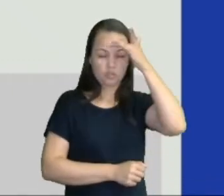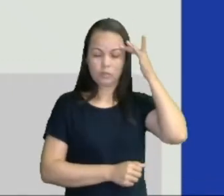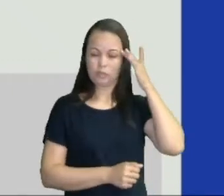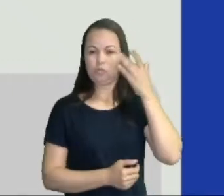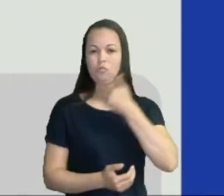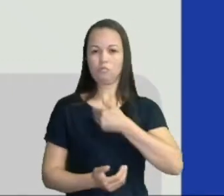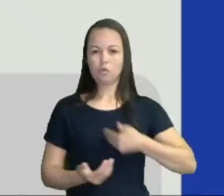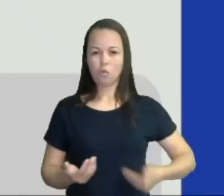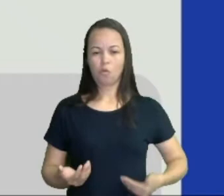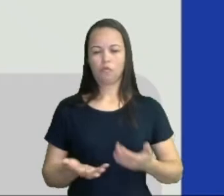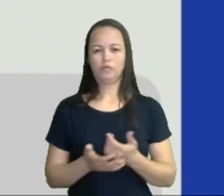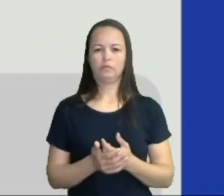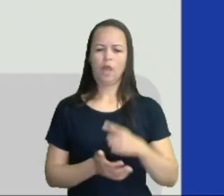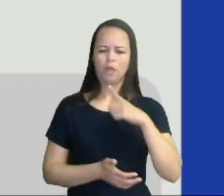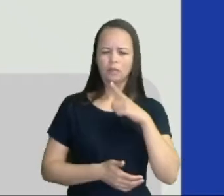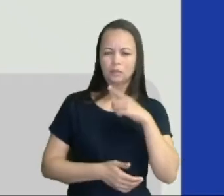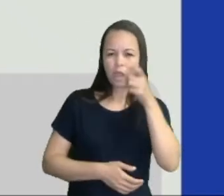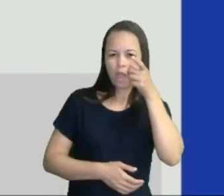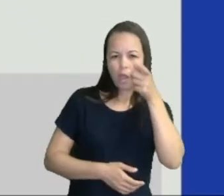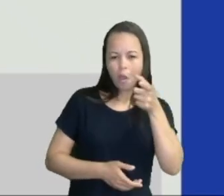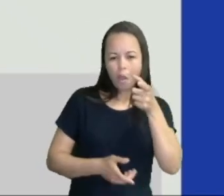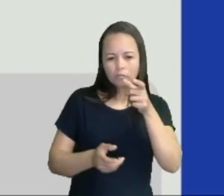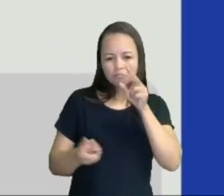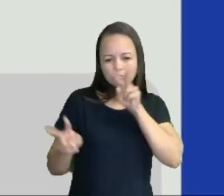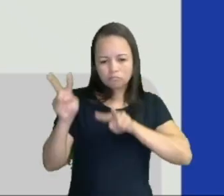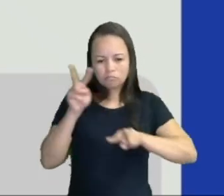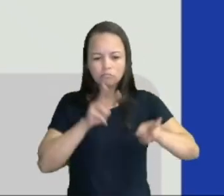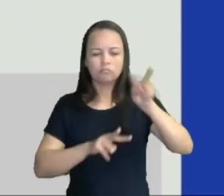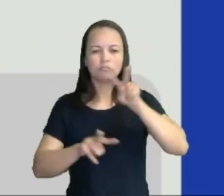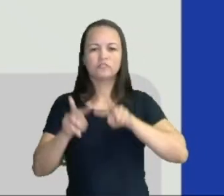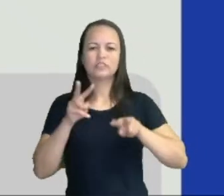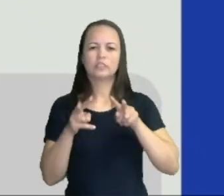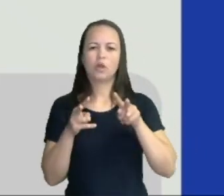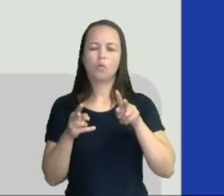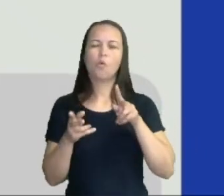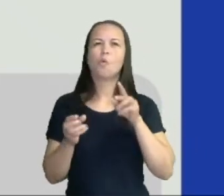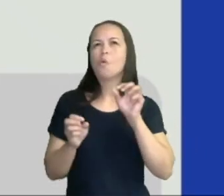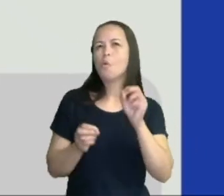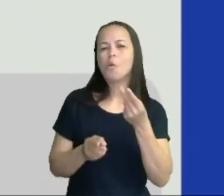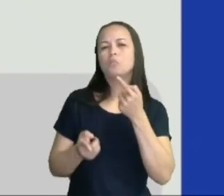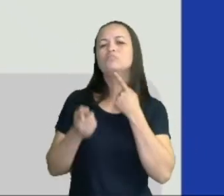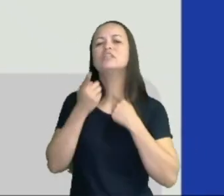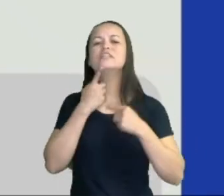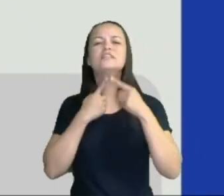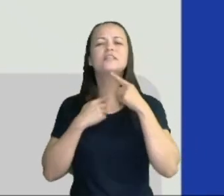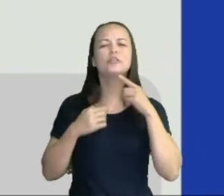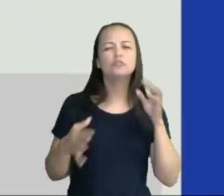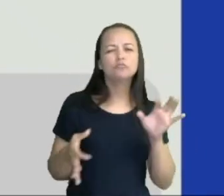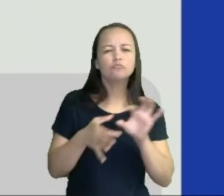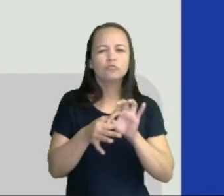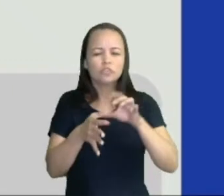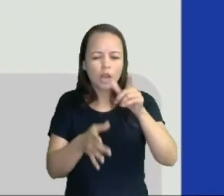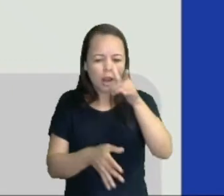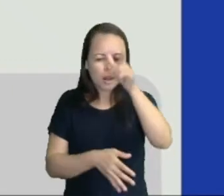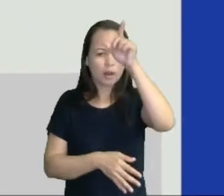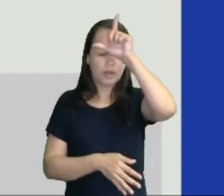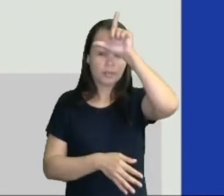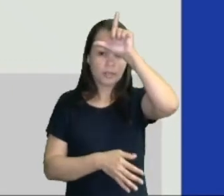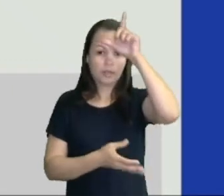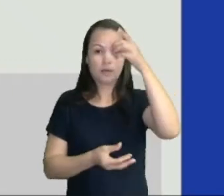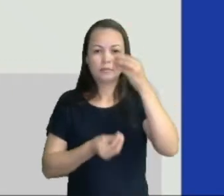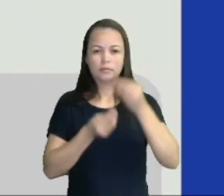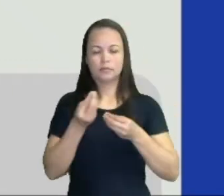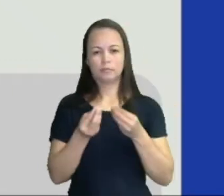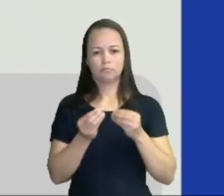tinha essa visão ou esse desejo de liderança tão grande que ele